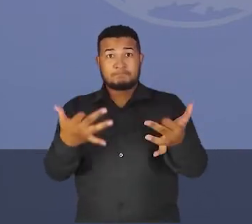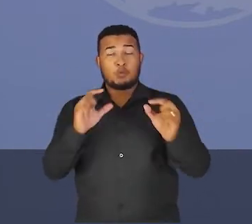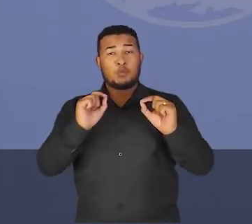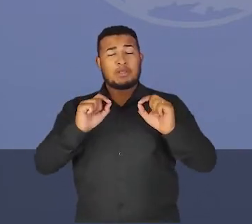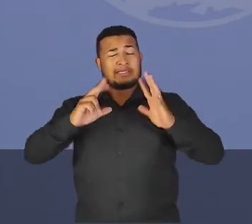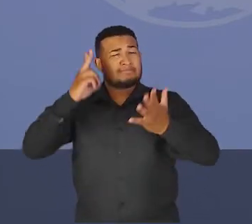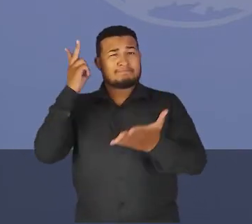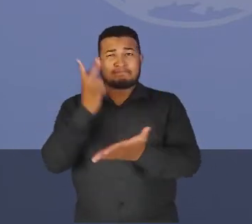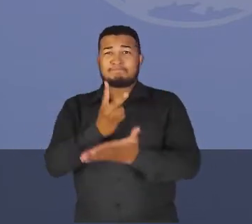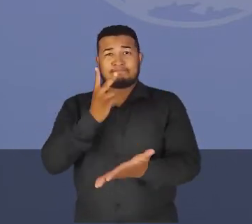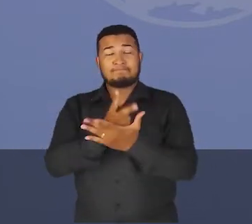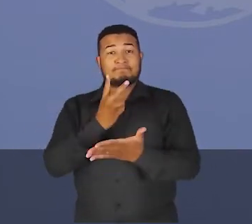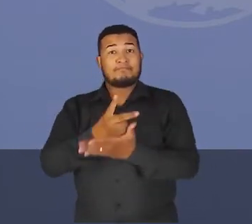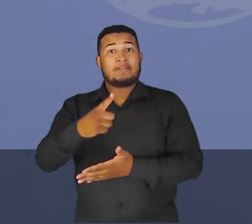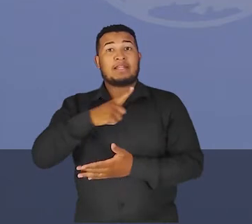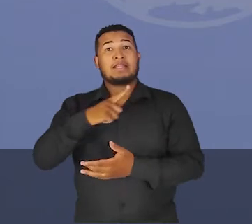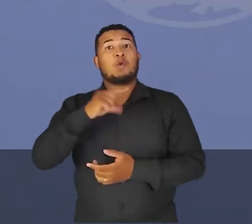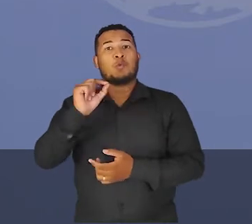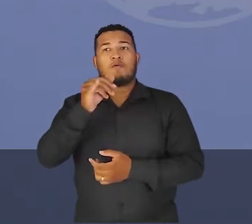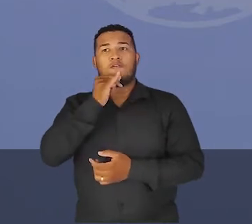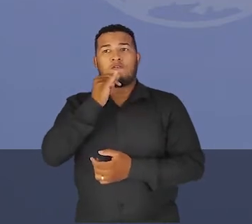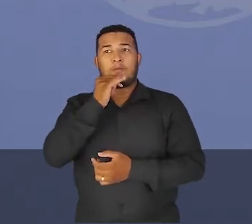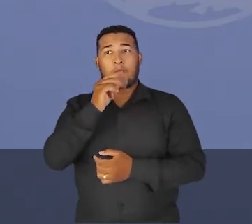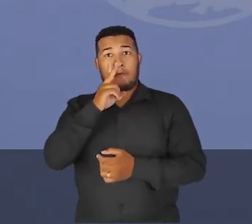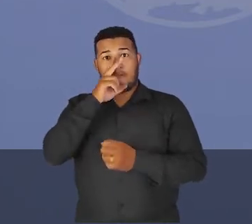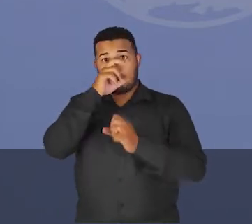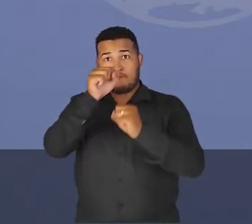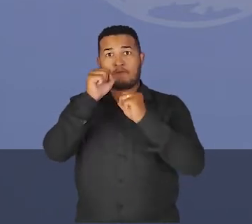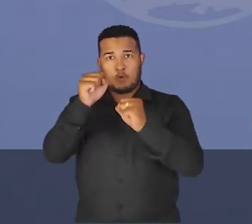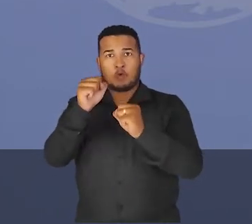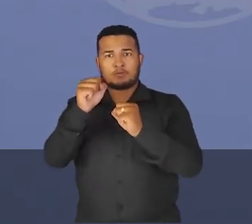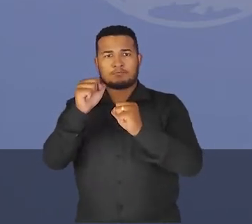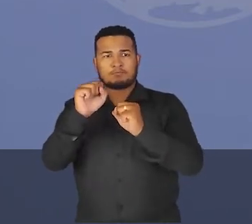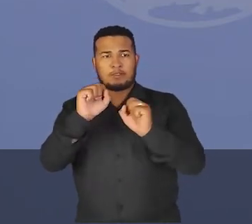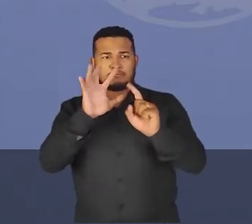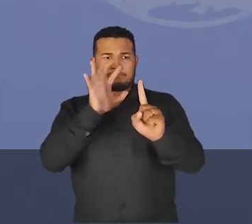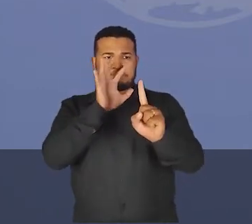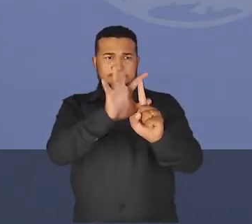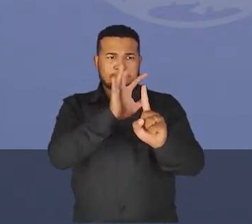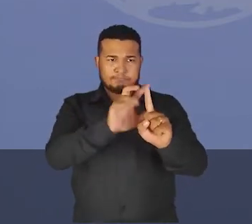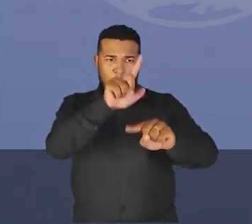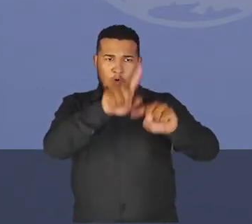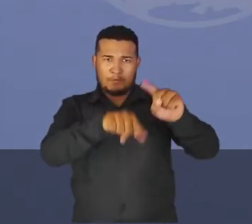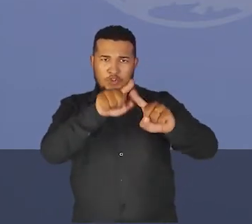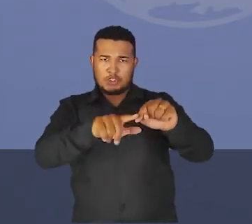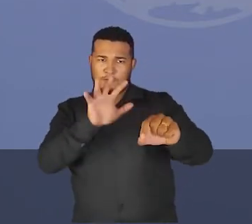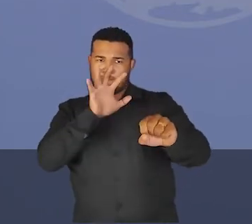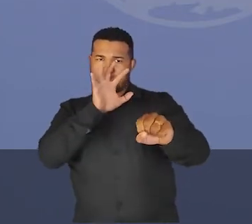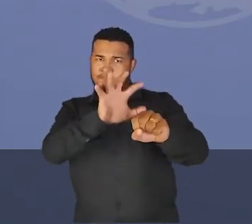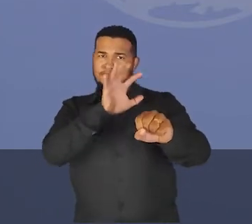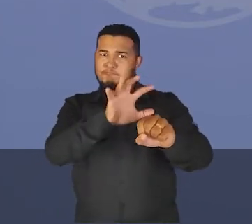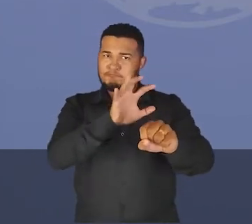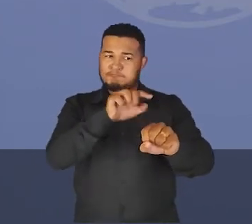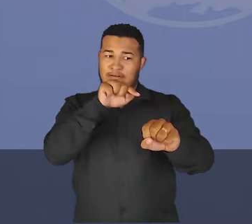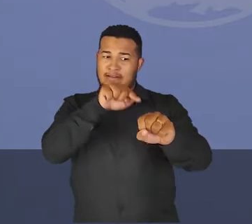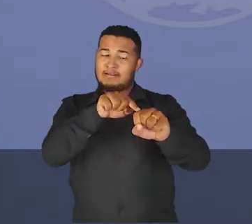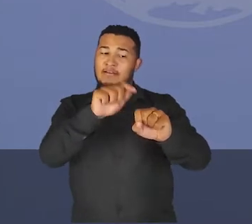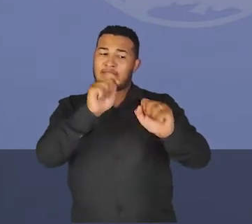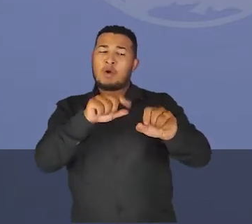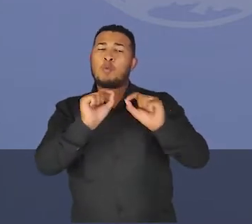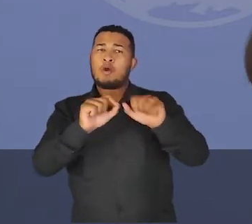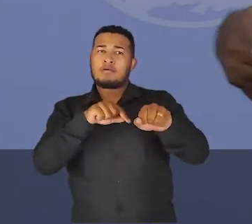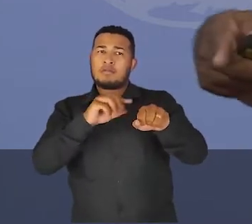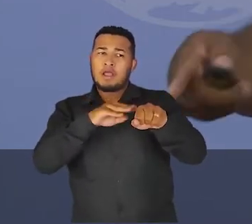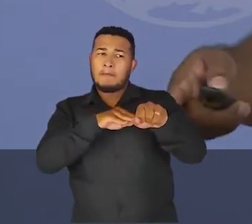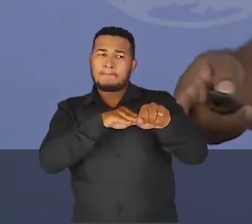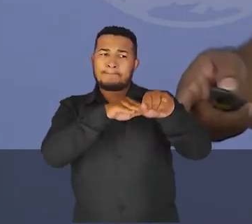toda vez que tiver uma força atuando sobre um corpo e esta força faz com que esse corpo